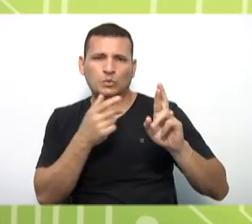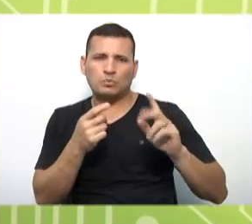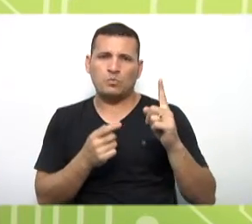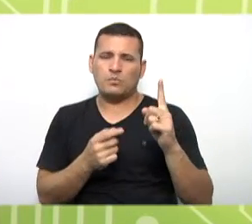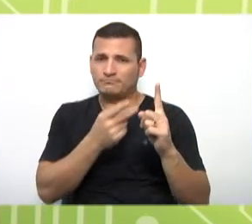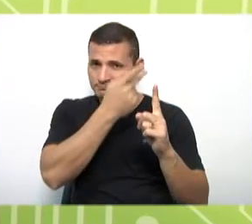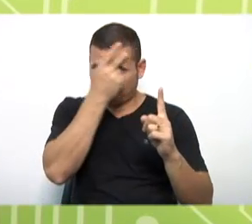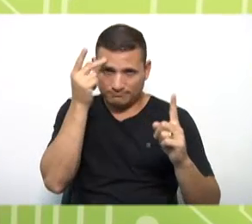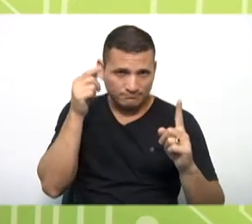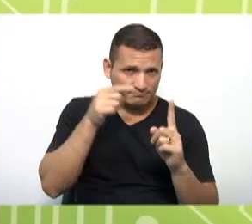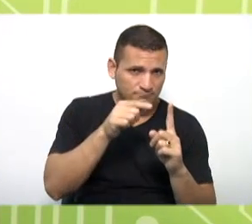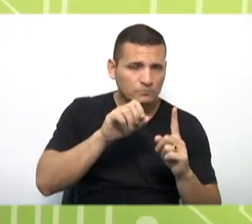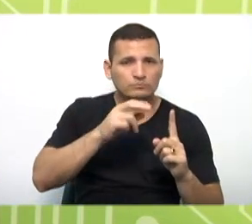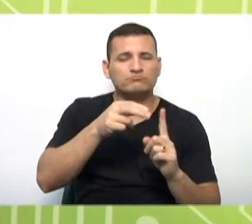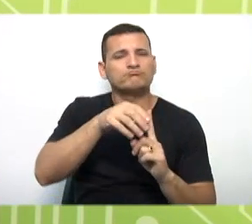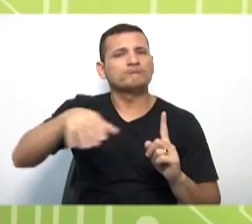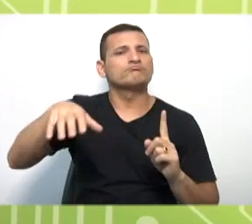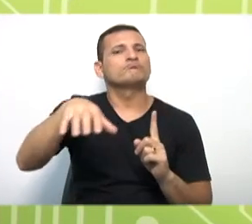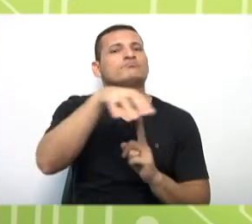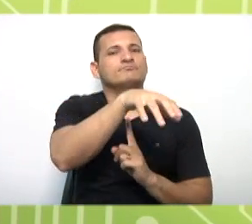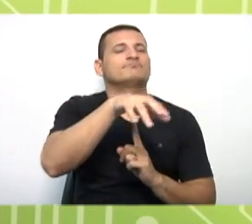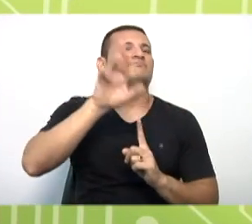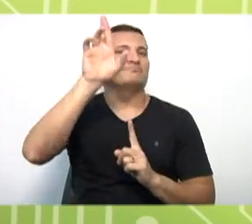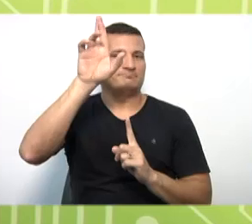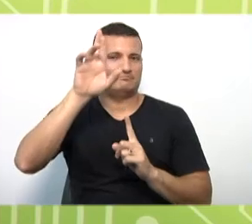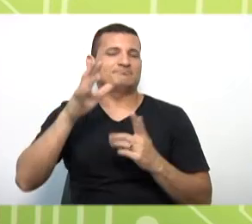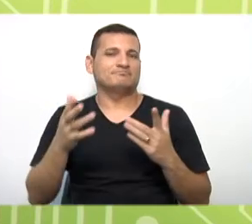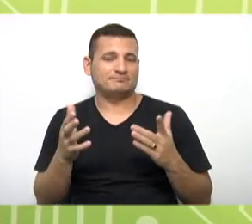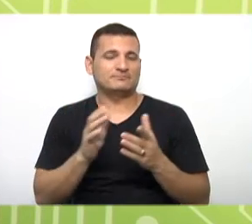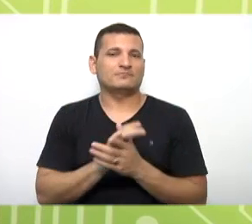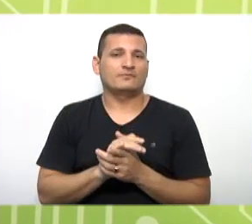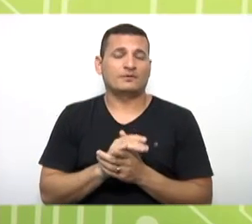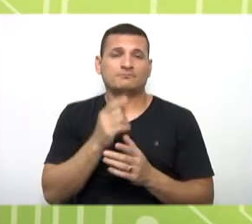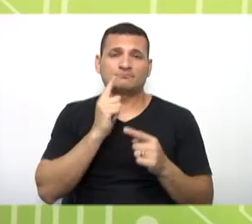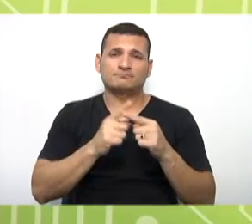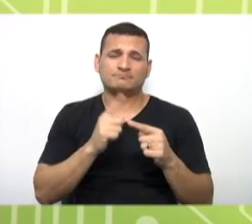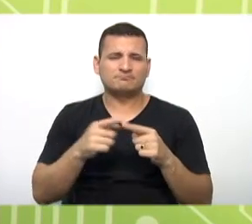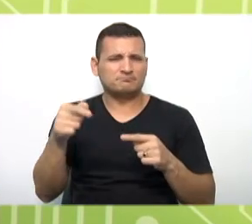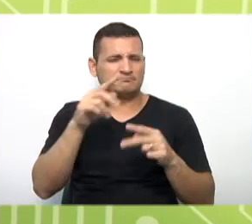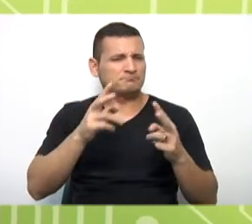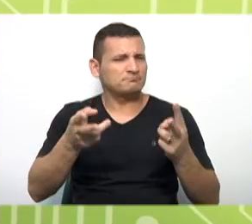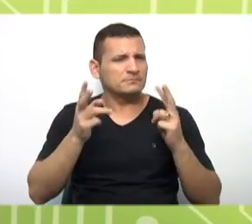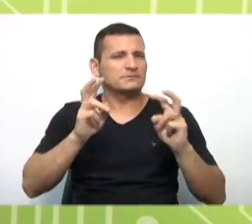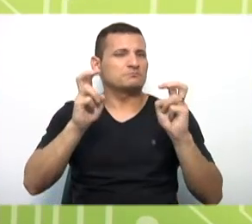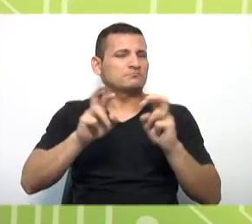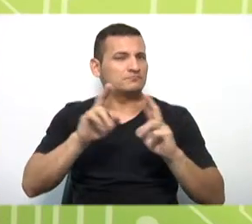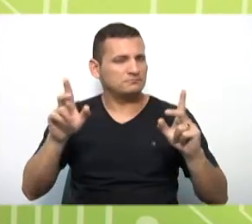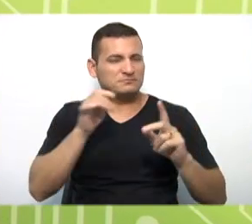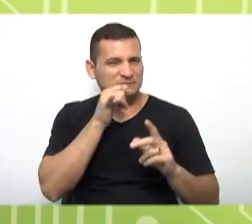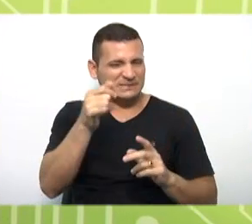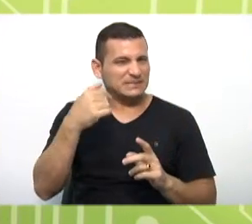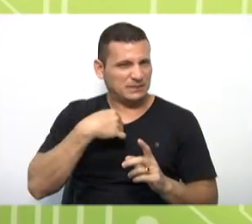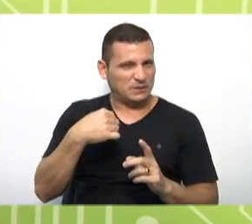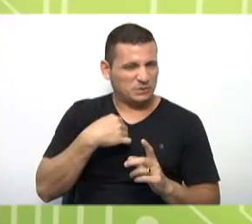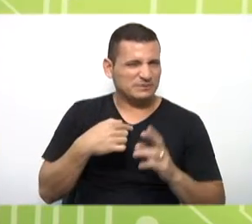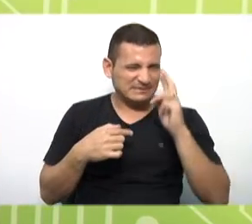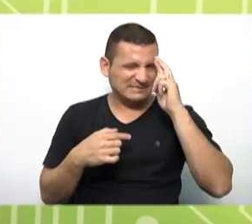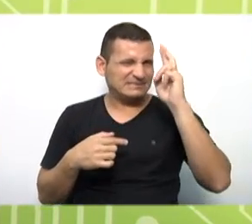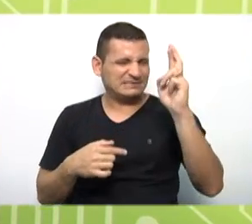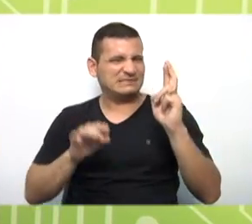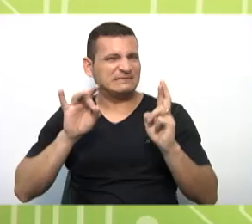descentralizar. Também perceberam aí essa diferença. Quando eu sou um centralizador, eu atuo mais como um chefe, mas quando